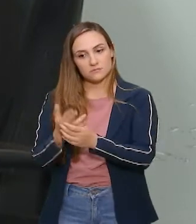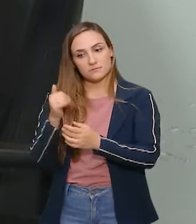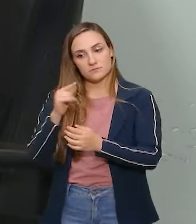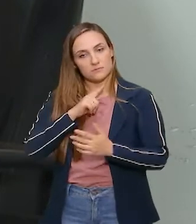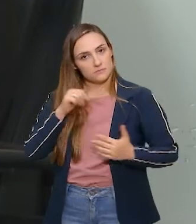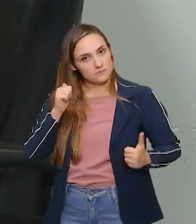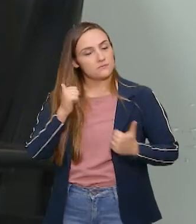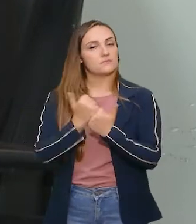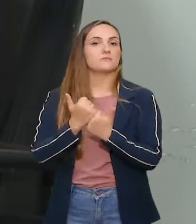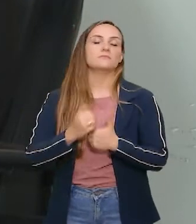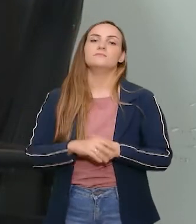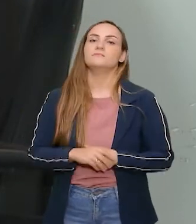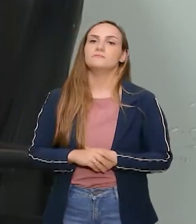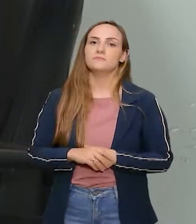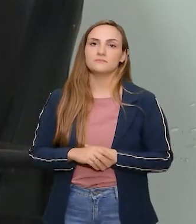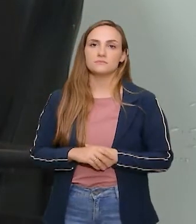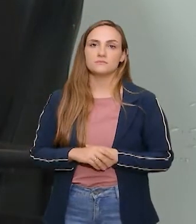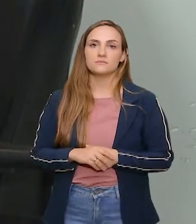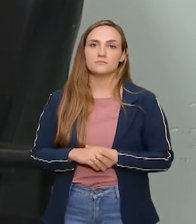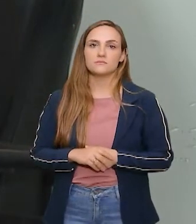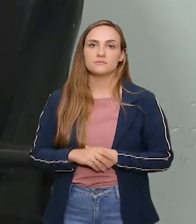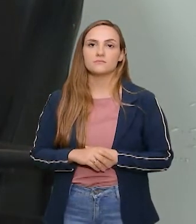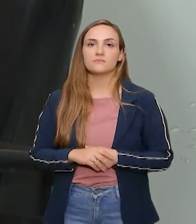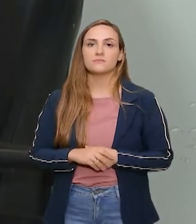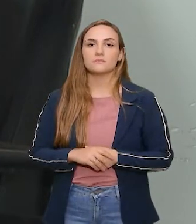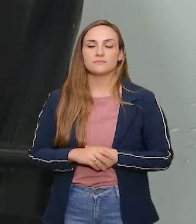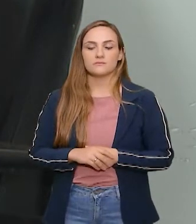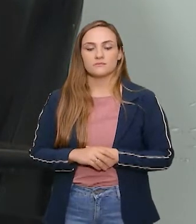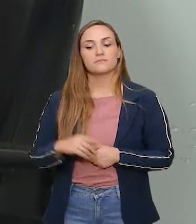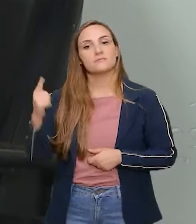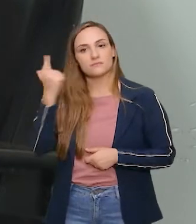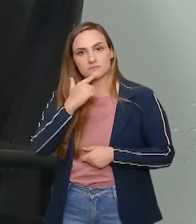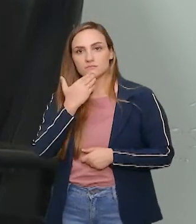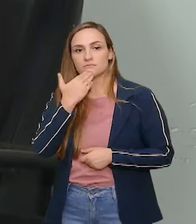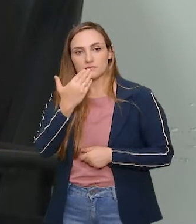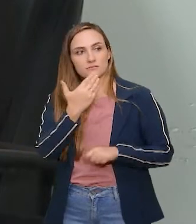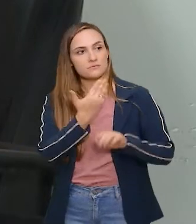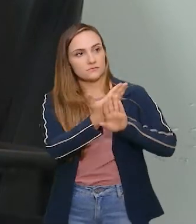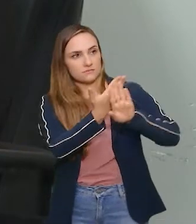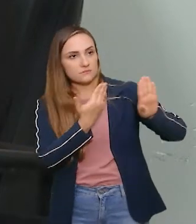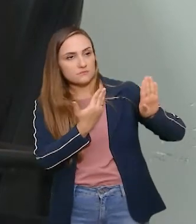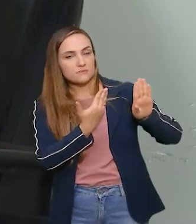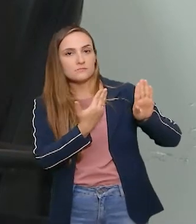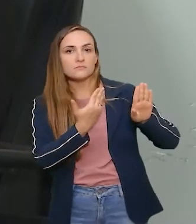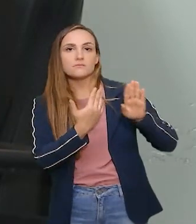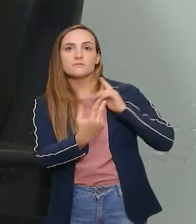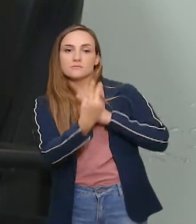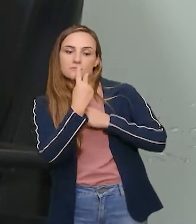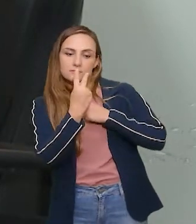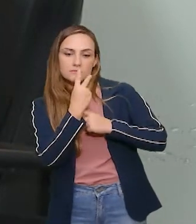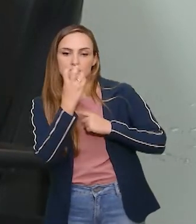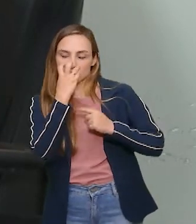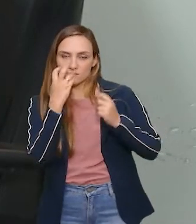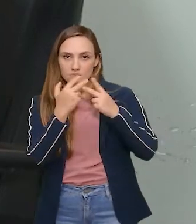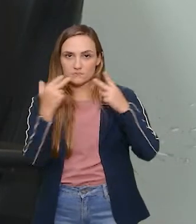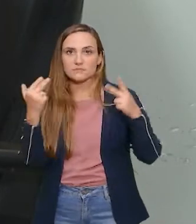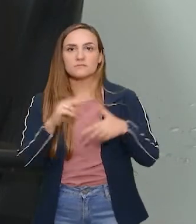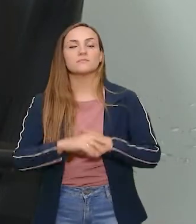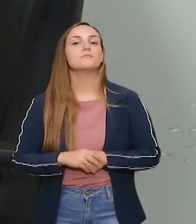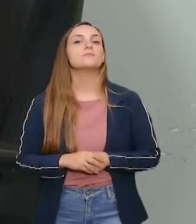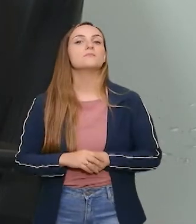esteja assistido, certo? Dentro disso, a gente entrou com a ação, conseguiu a medida protetiva para o animal e